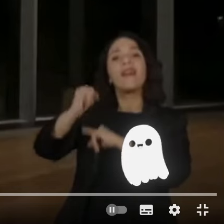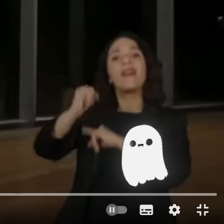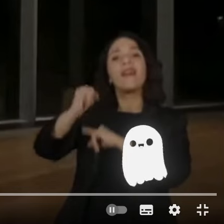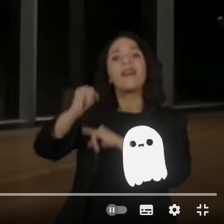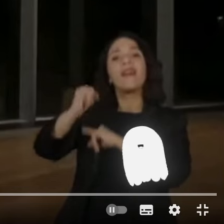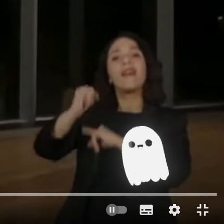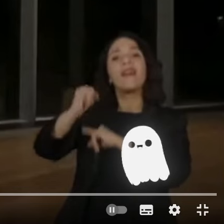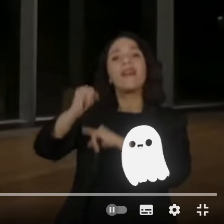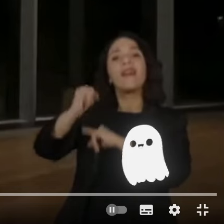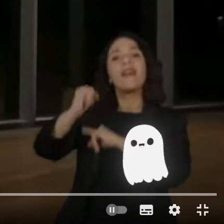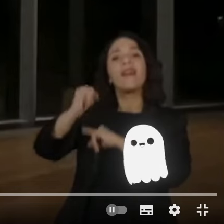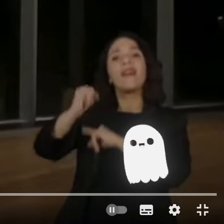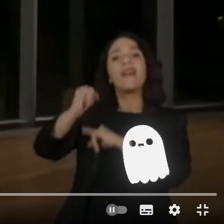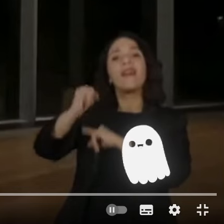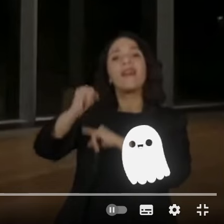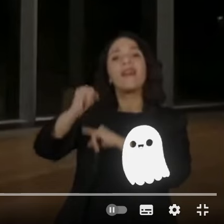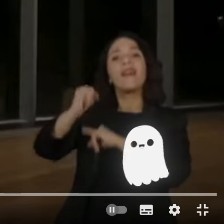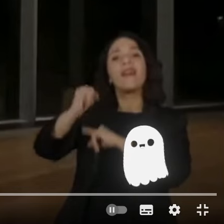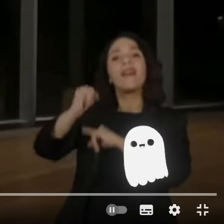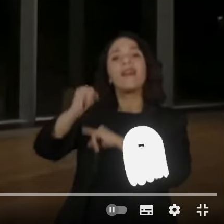ambulância, Absolute Cinema.